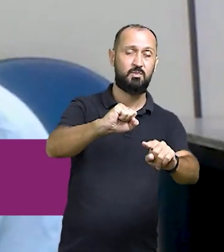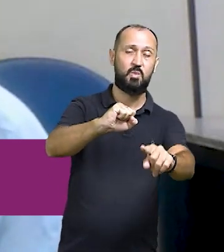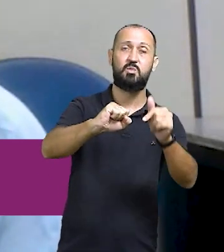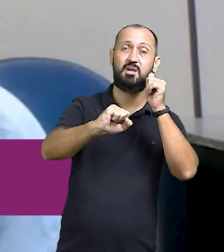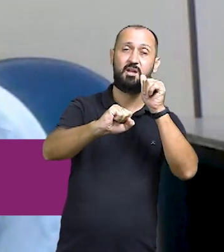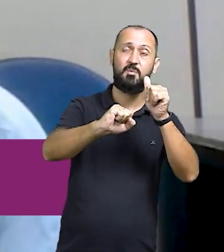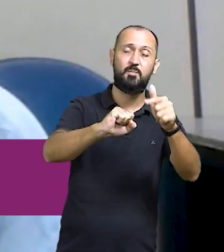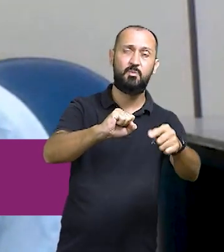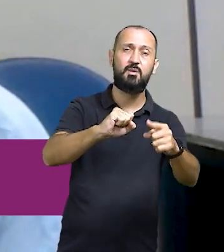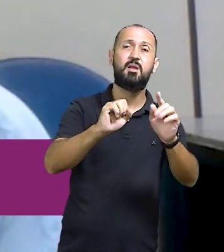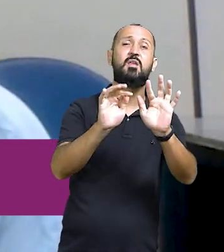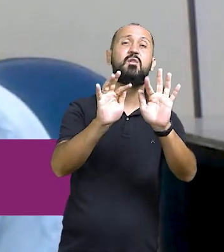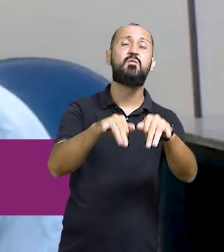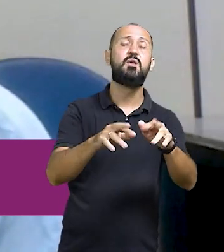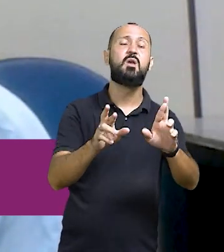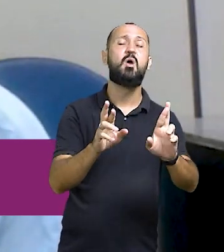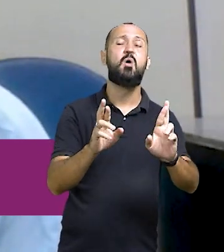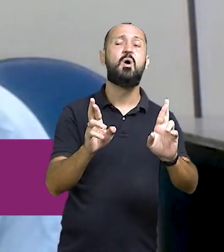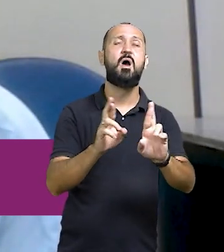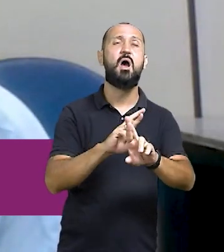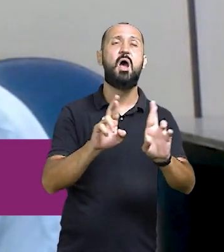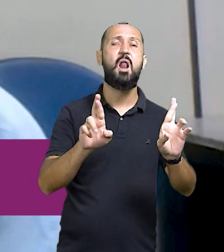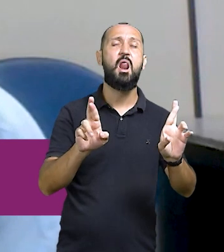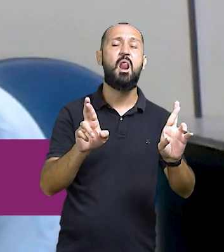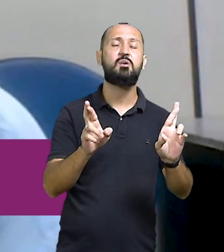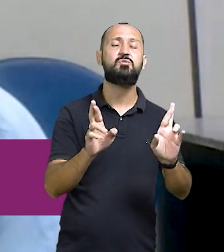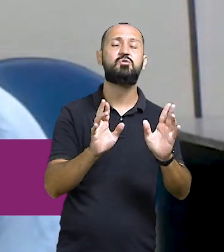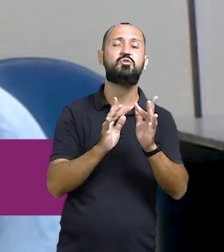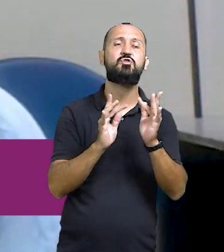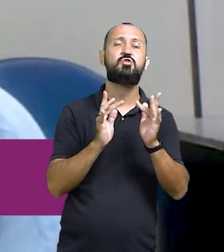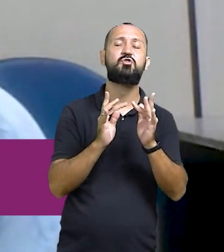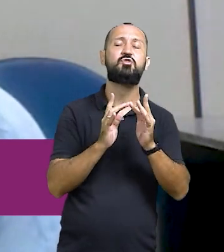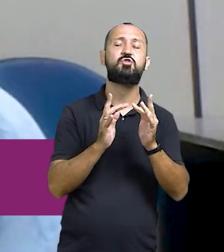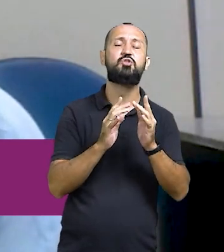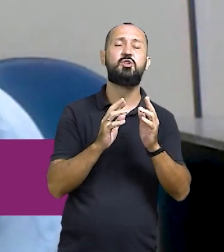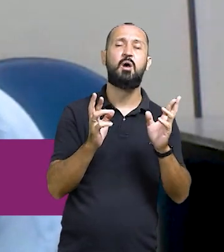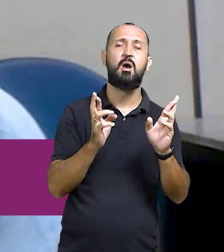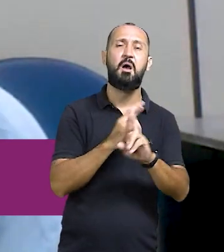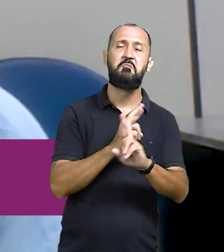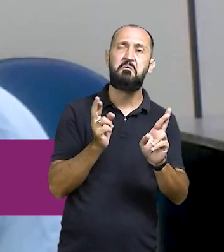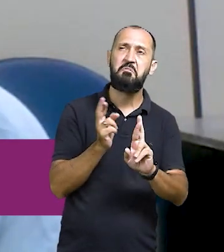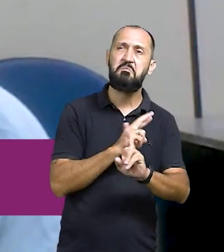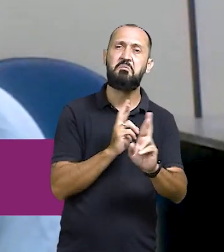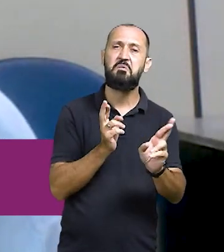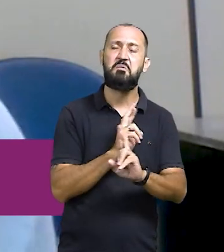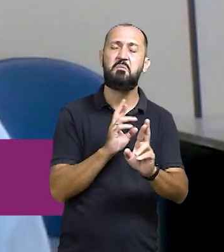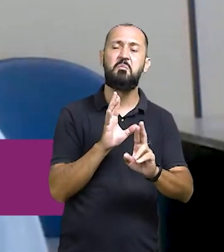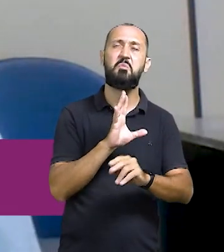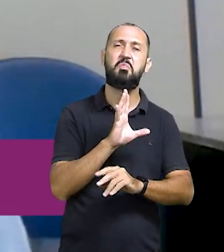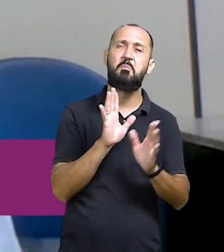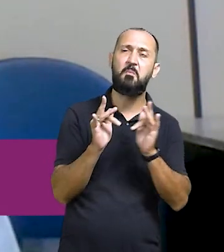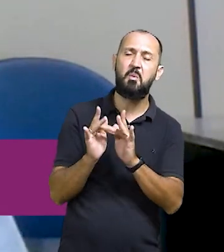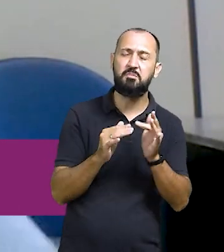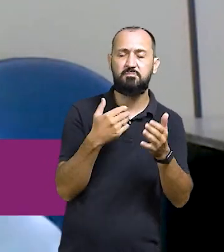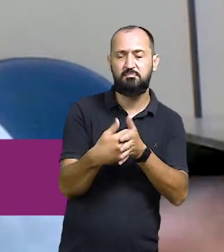e é por isso também que a gente quer fazer uma atividade com os meios de comunicação em Campo